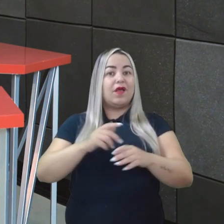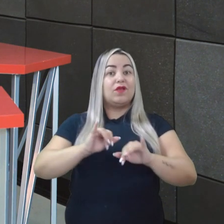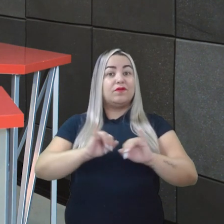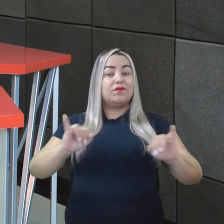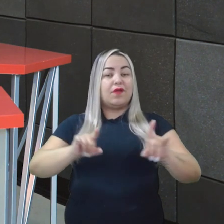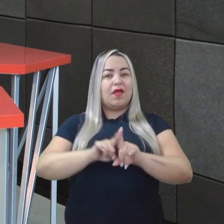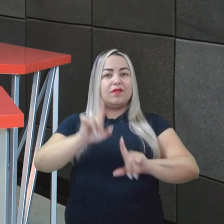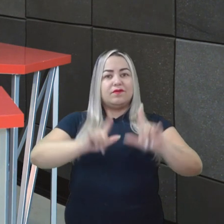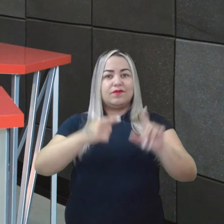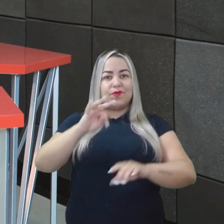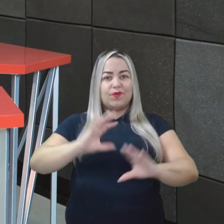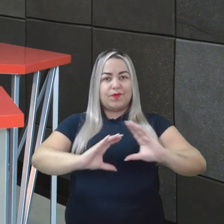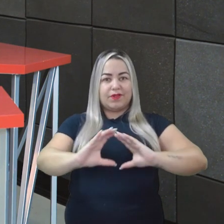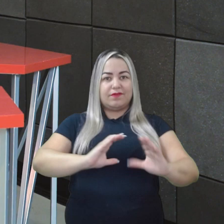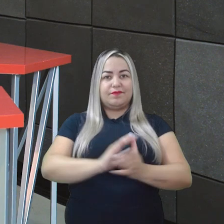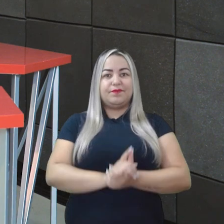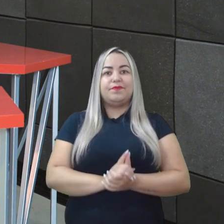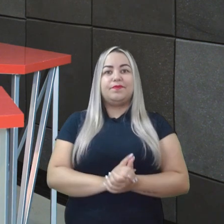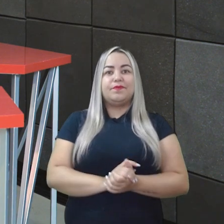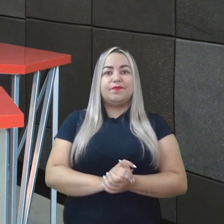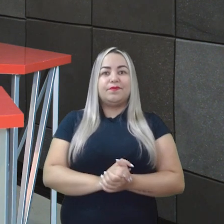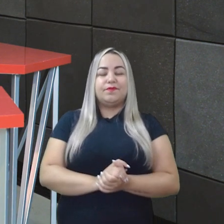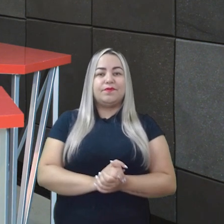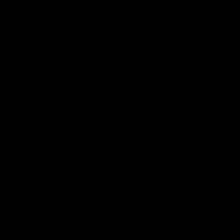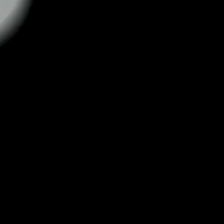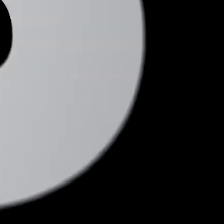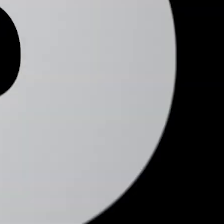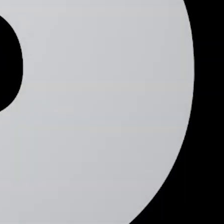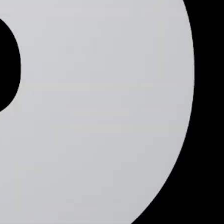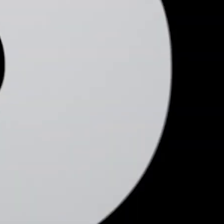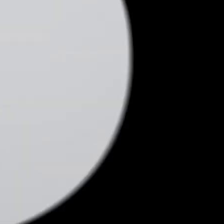podcast semanal de notícias da rede PT de comunicação.